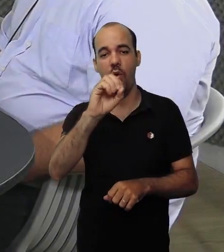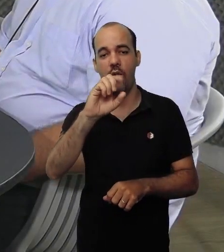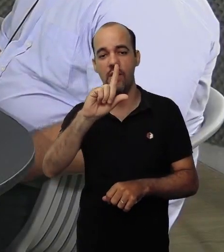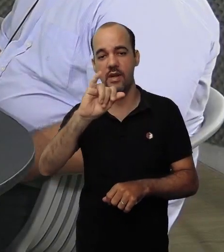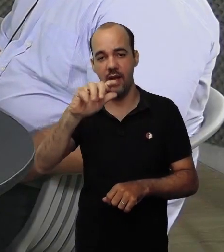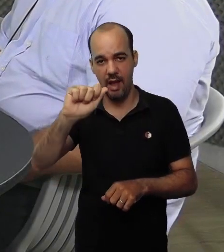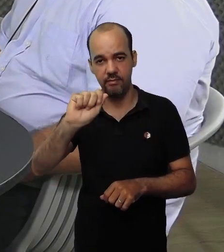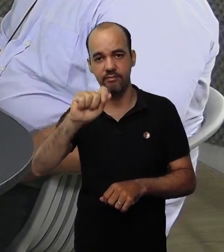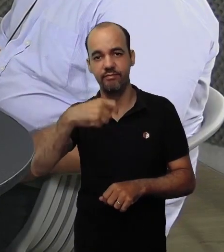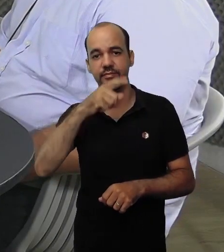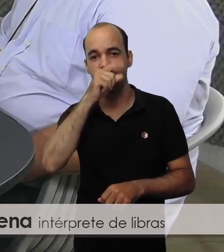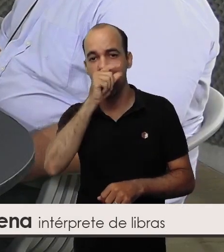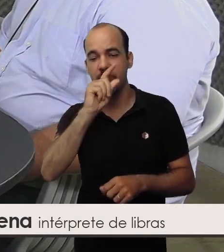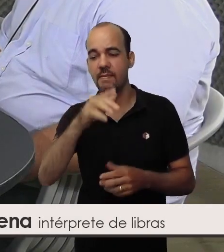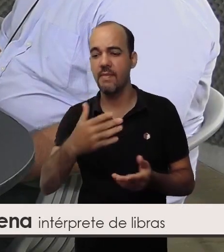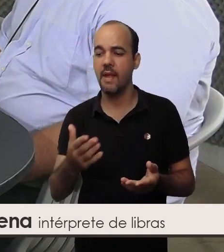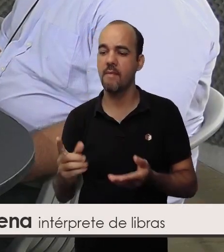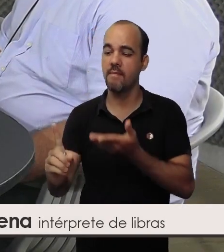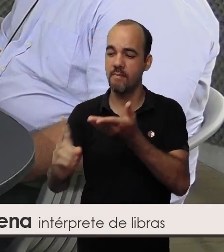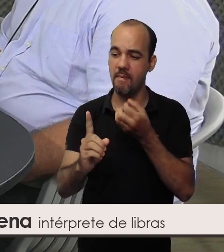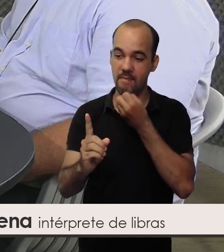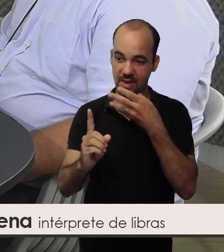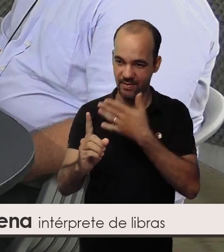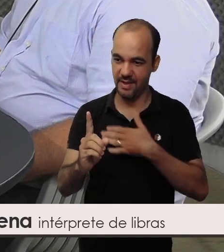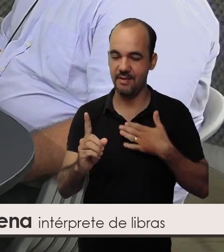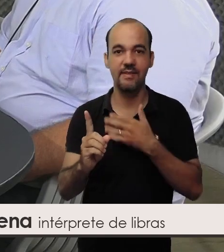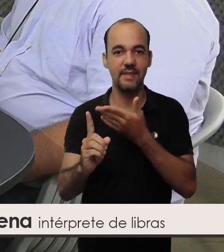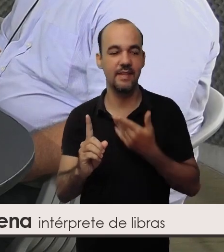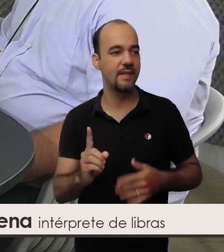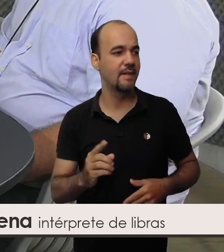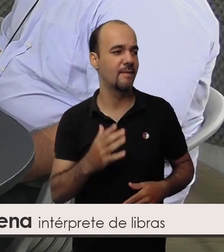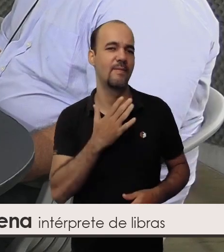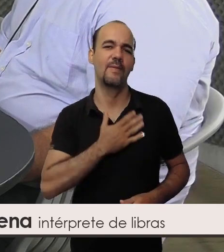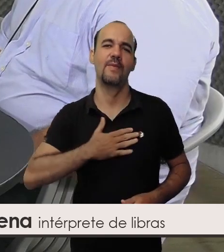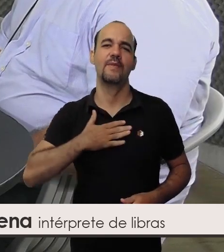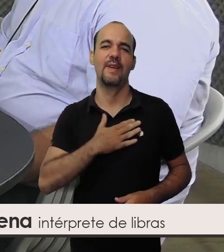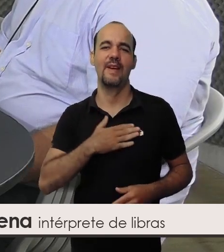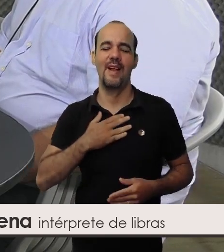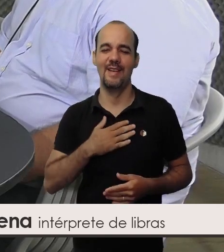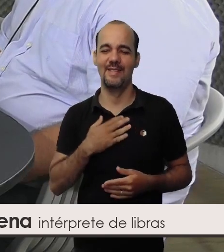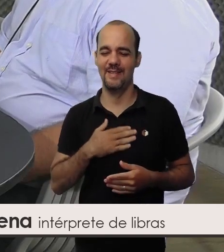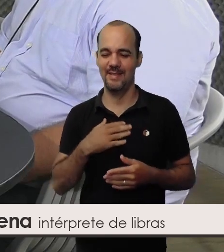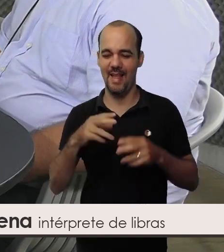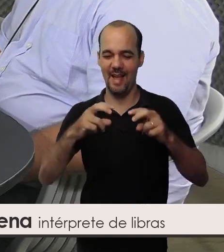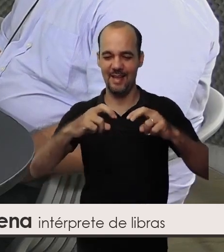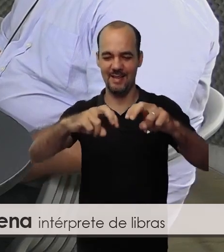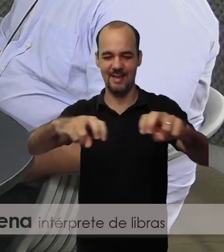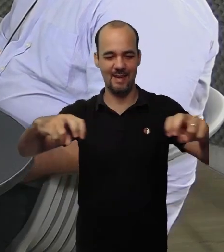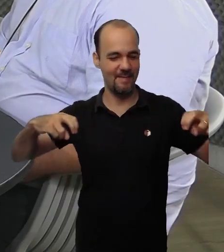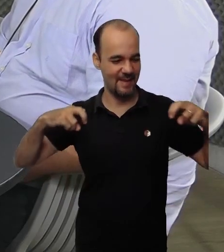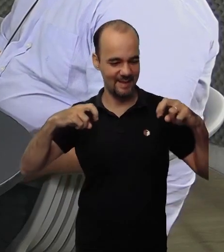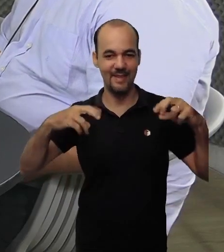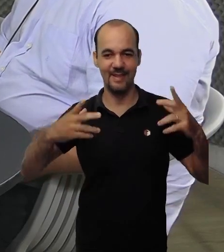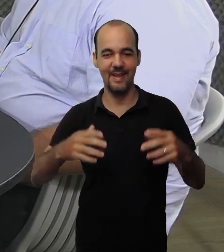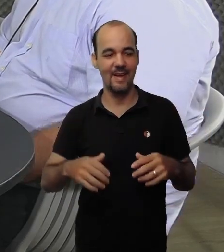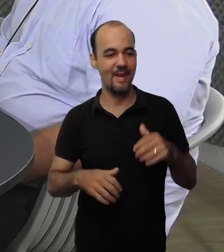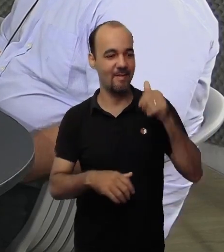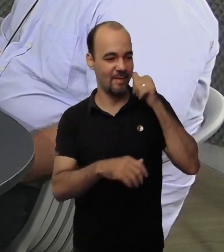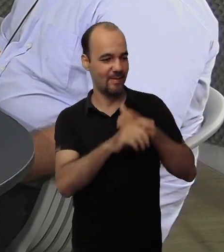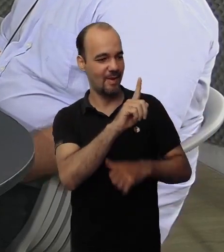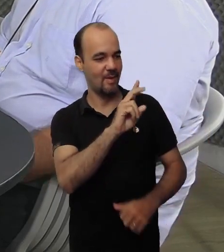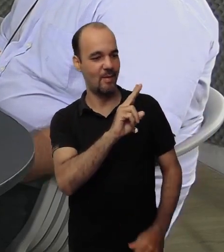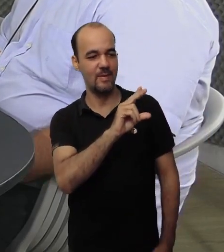com o Gestor. Agradecido, Arnaldo, por estar aqui com vocês. Agradeço a mesa, professora Luciana, professor